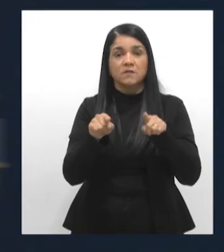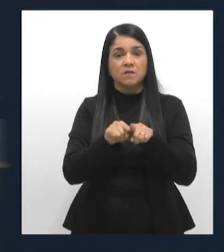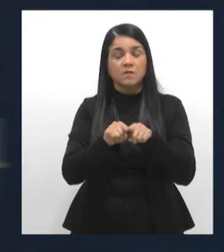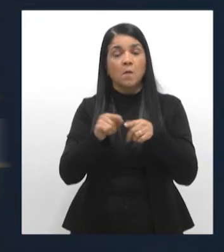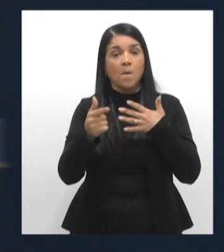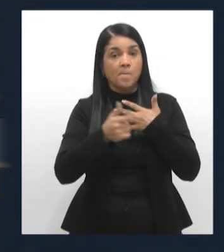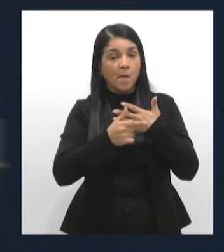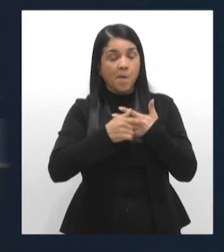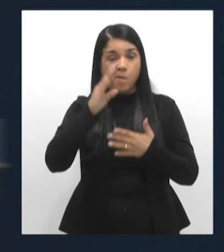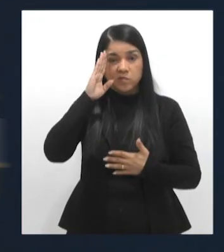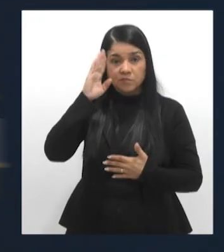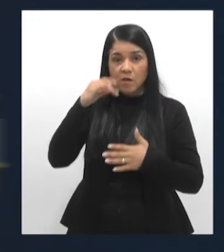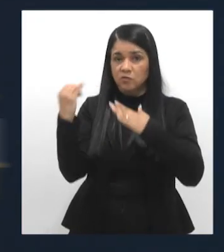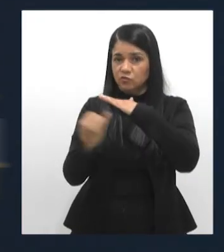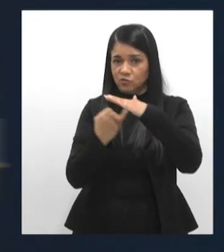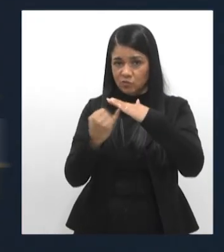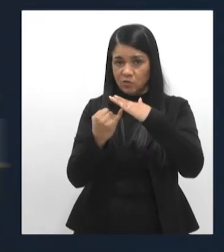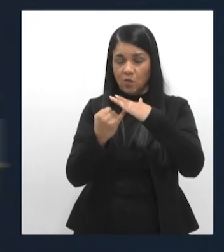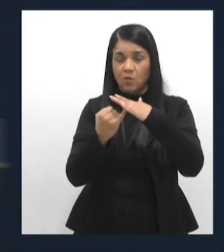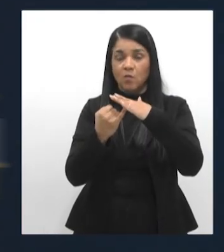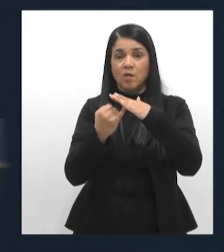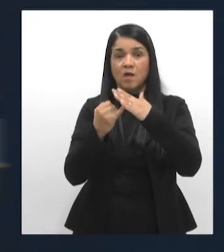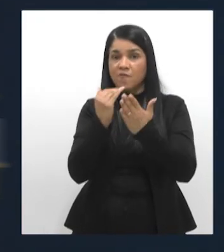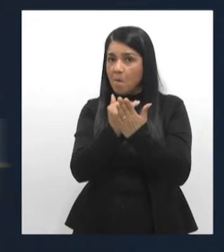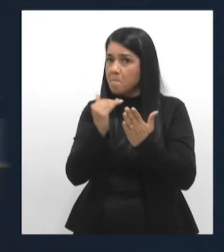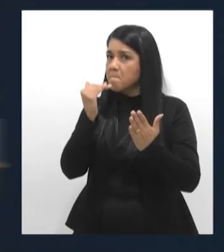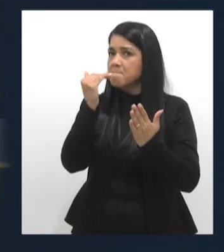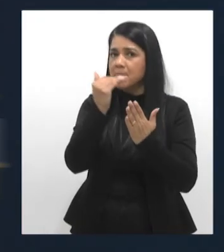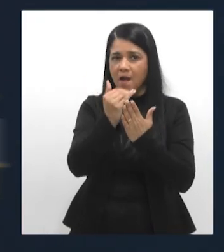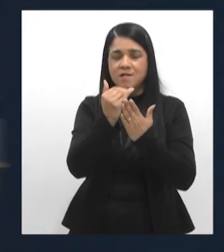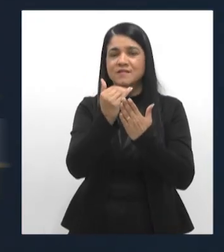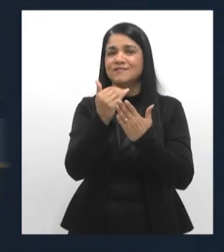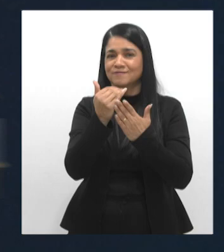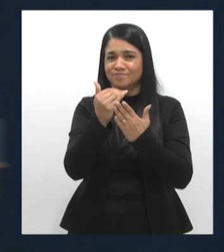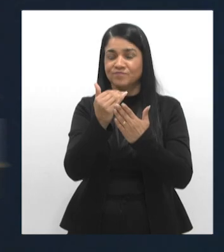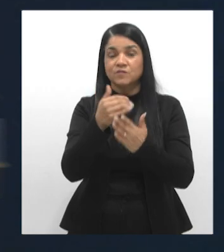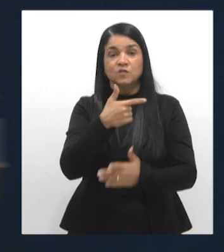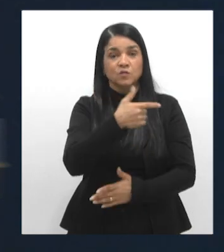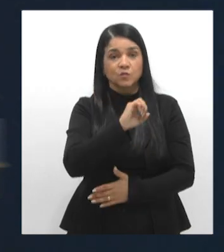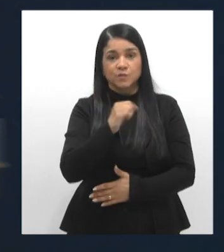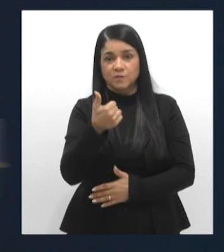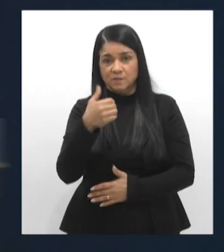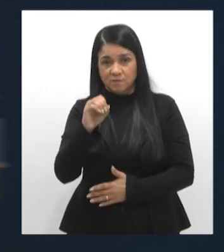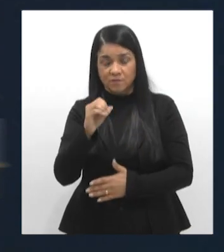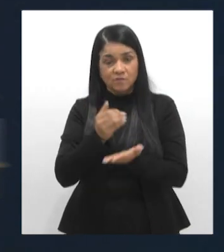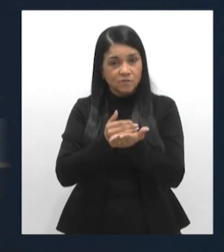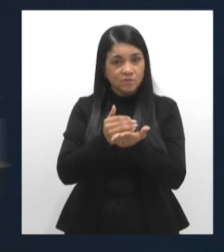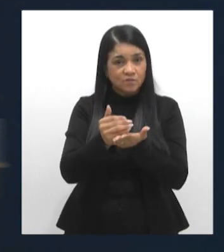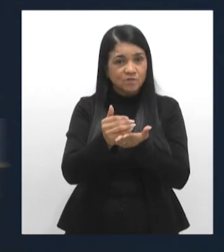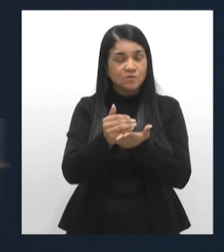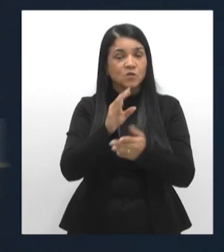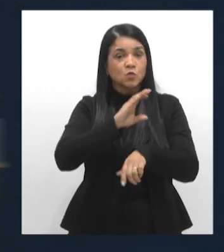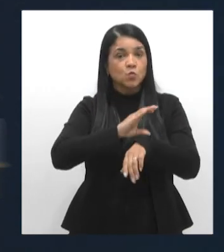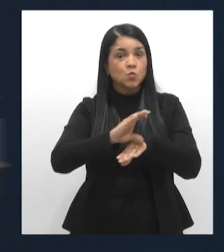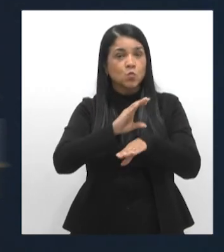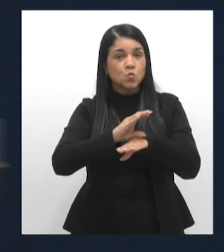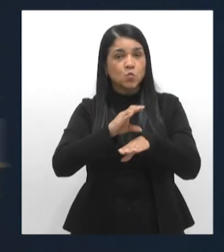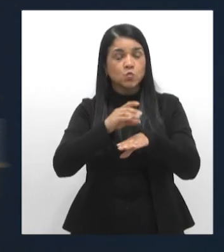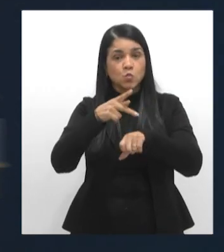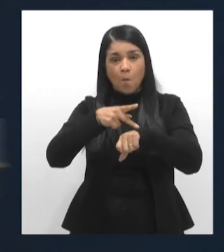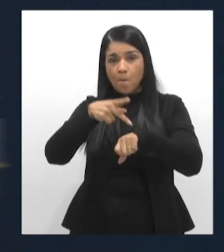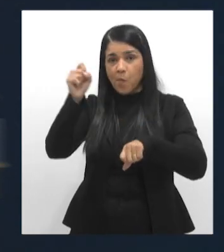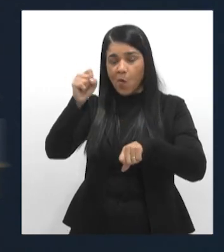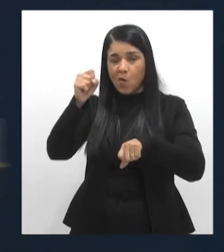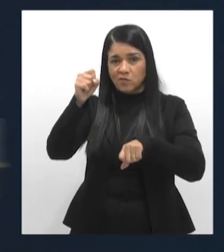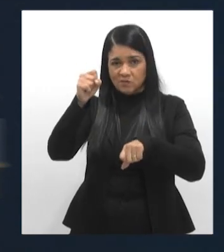seu papel institucional, ela foi além. Em 2010, deu início aos seus cursos de